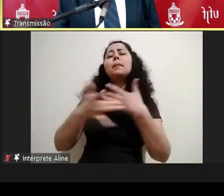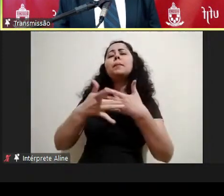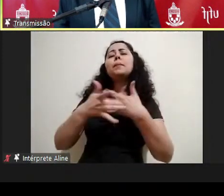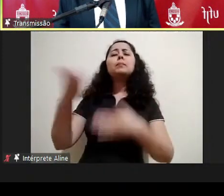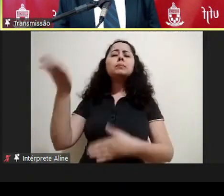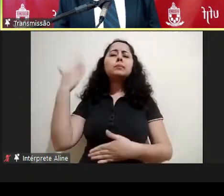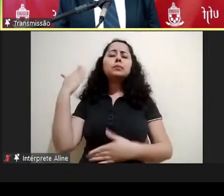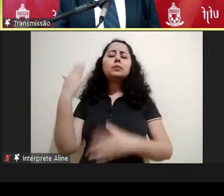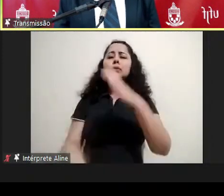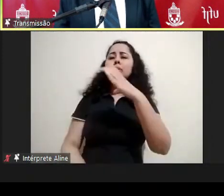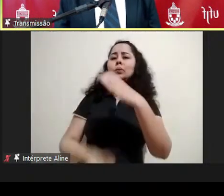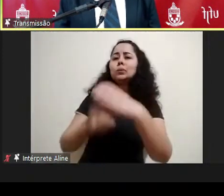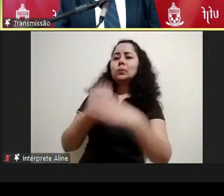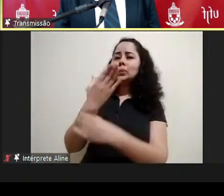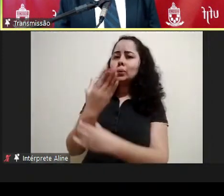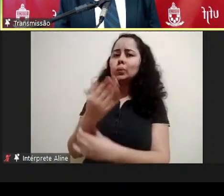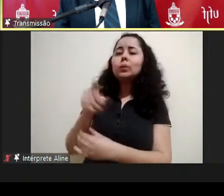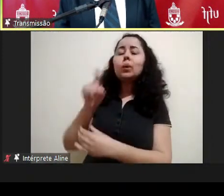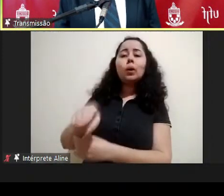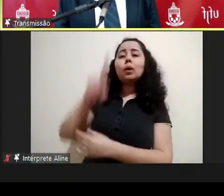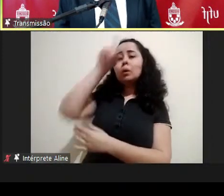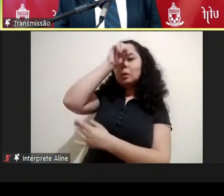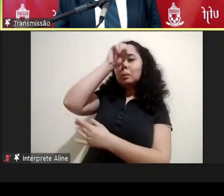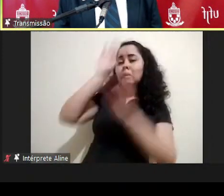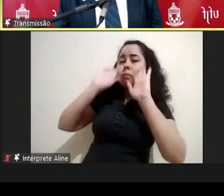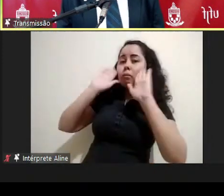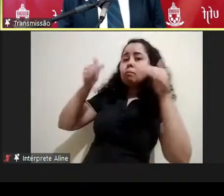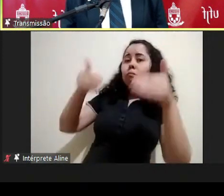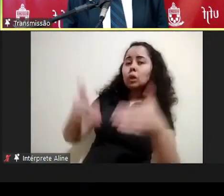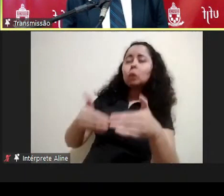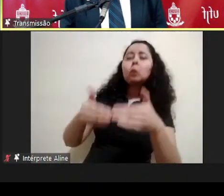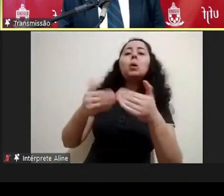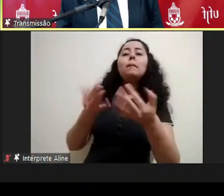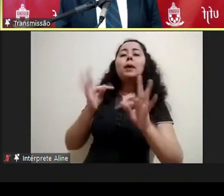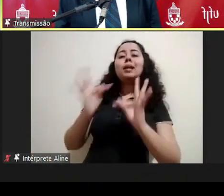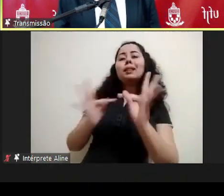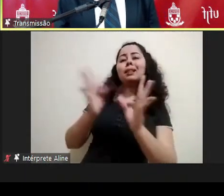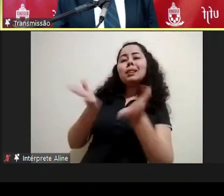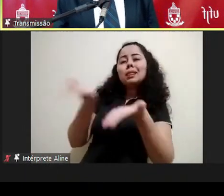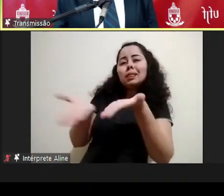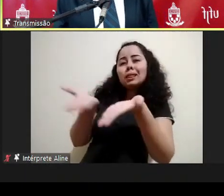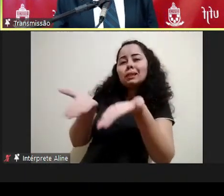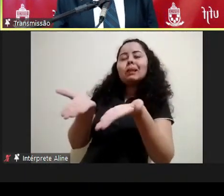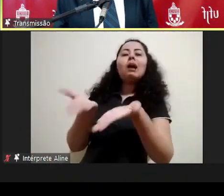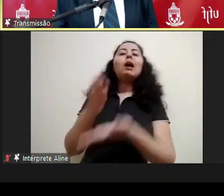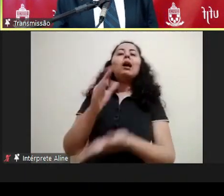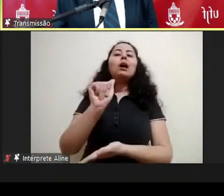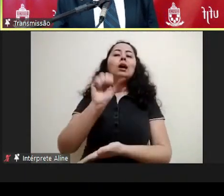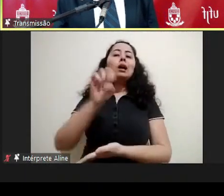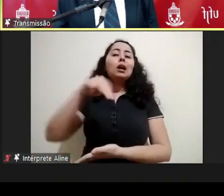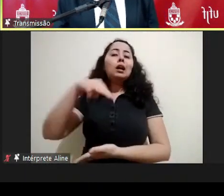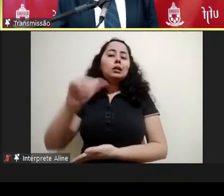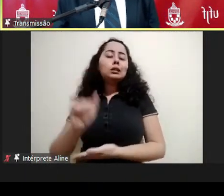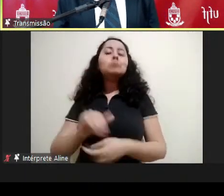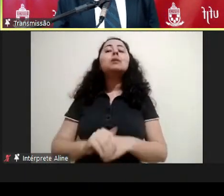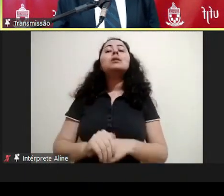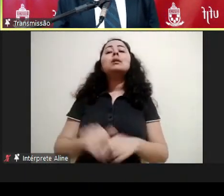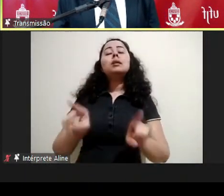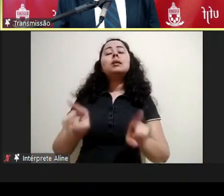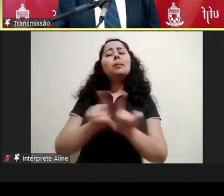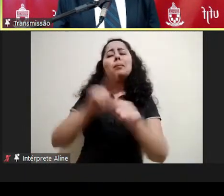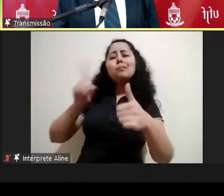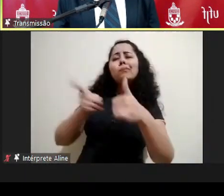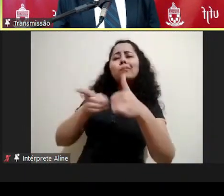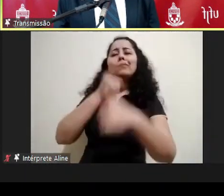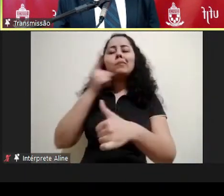Asma Infantil da cidade. Em março de 2020, foi um dos primeiros médicos do Brasil a